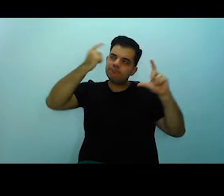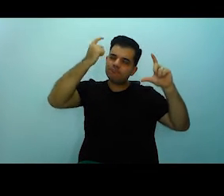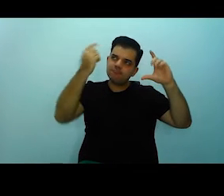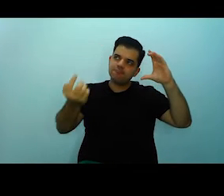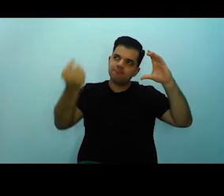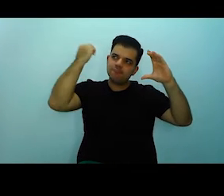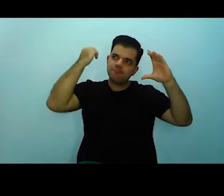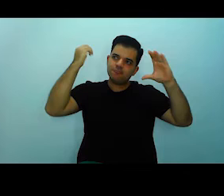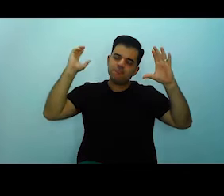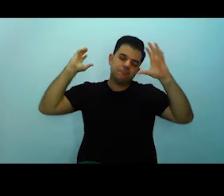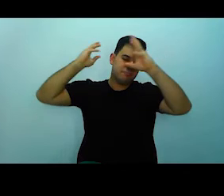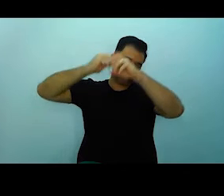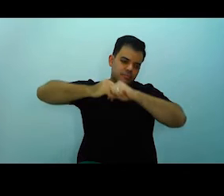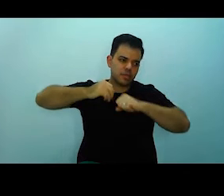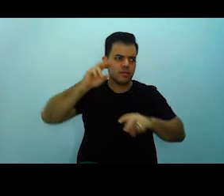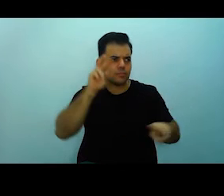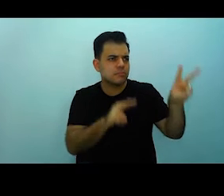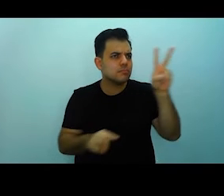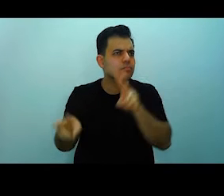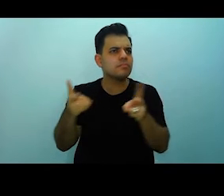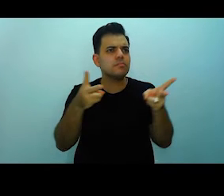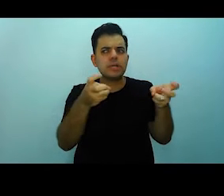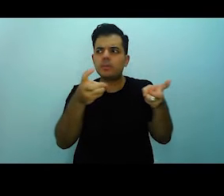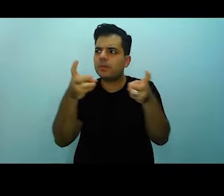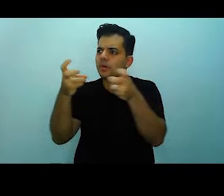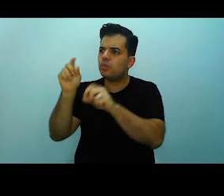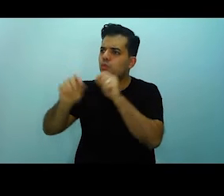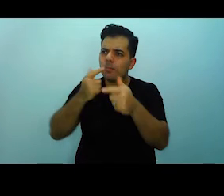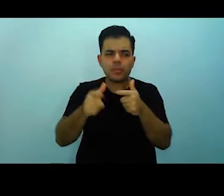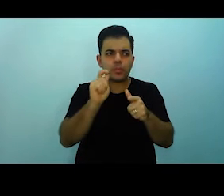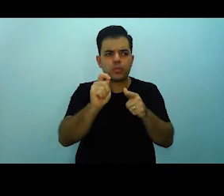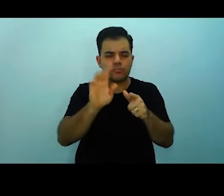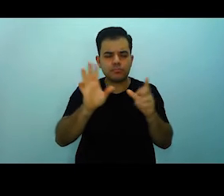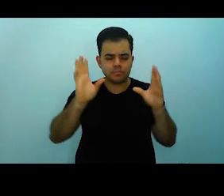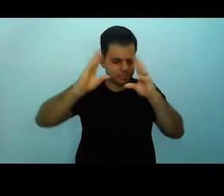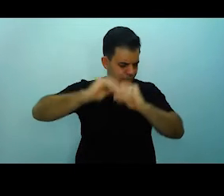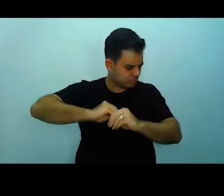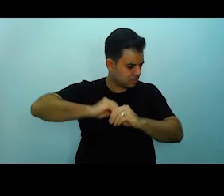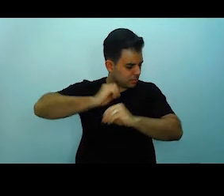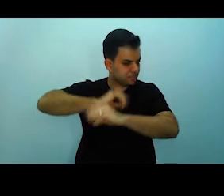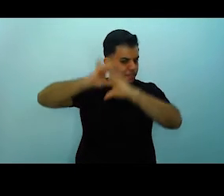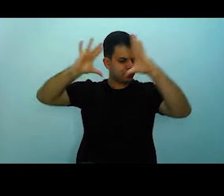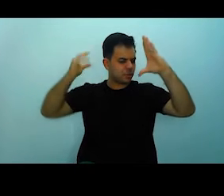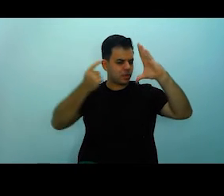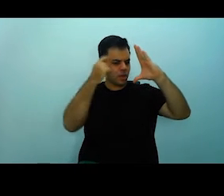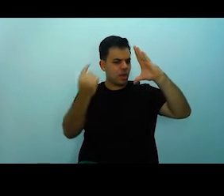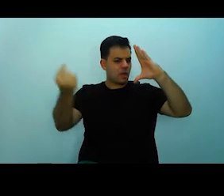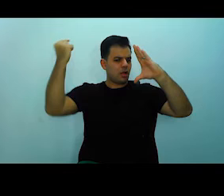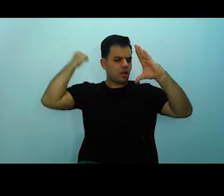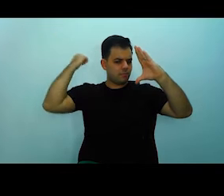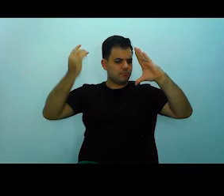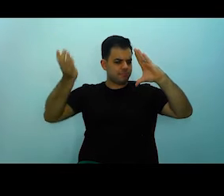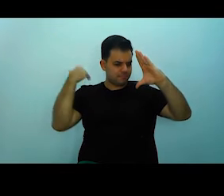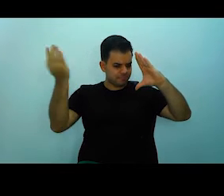da problemática, a gente olha para o passado e enxerga, entende alguns artefatos, né, que eram